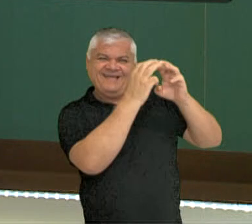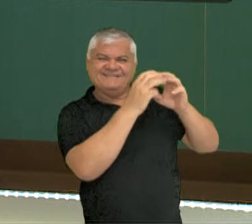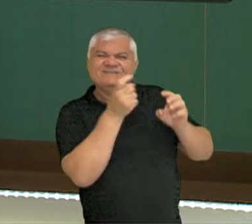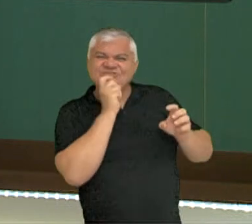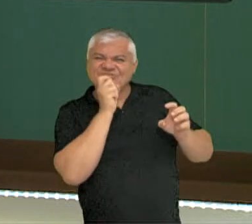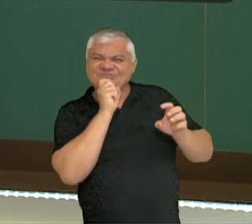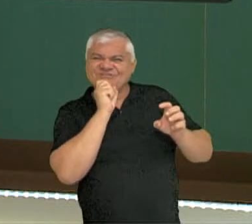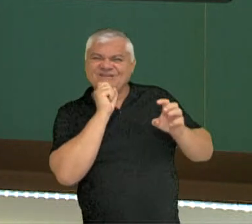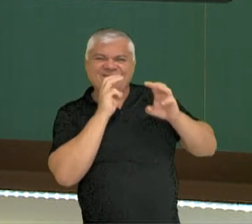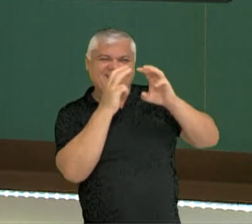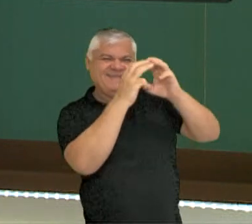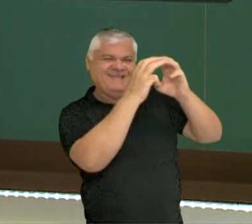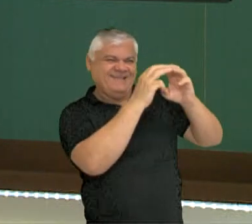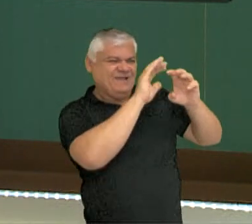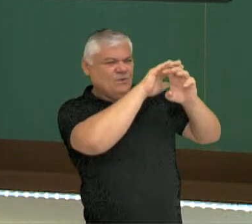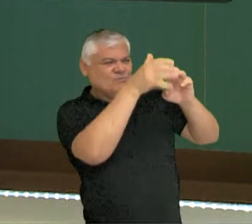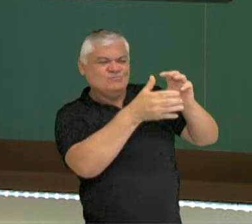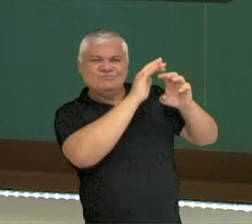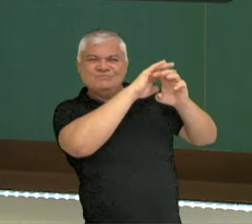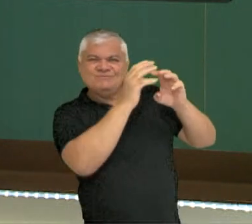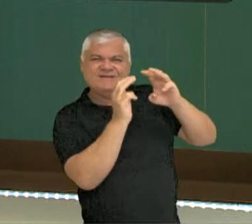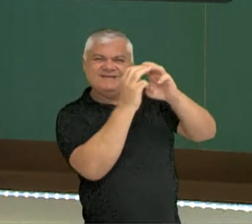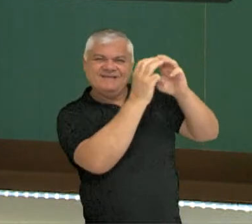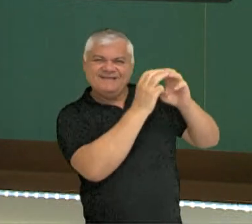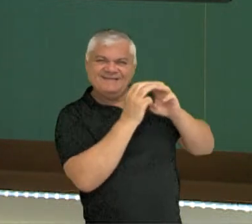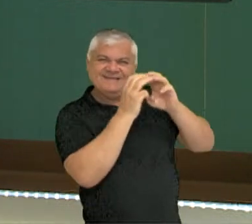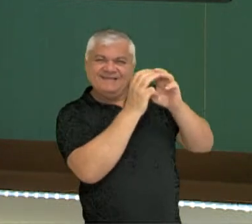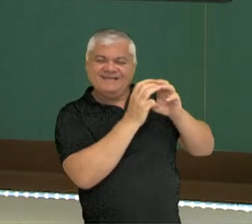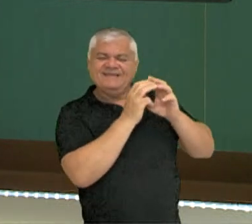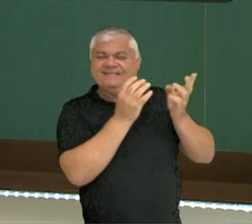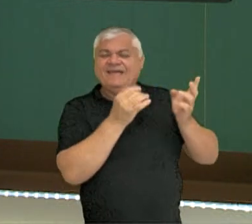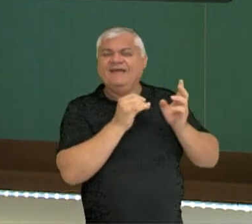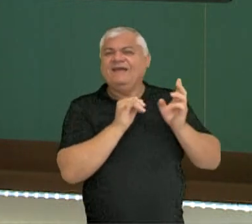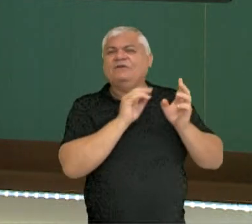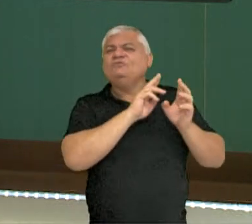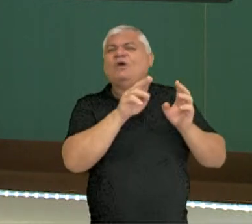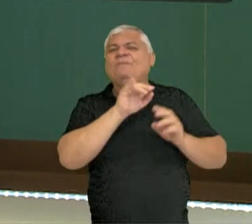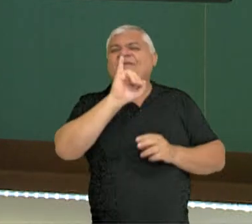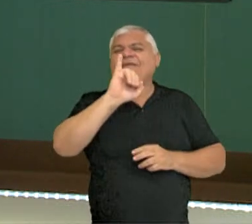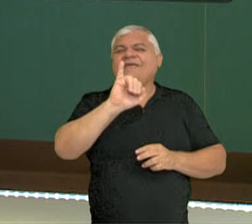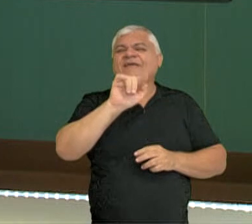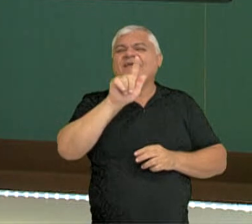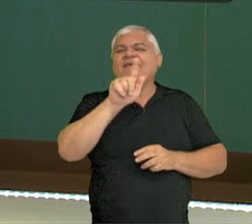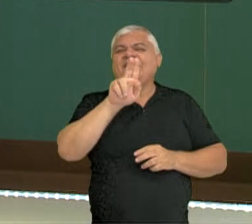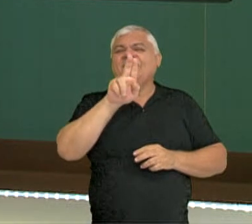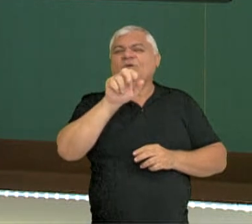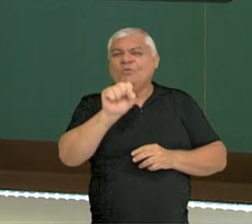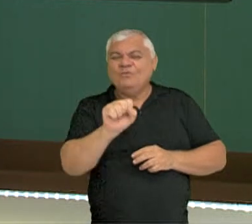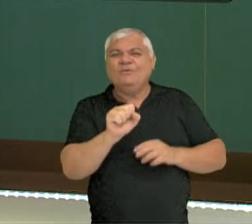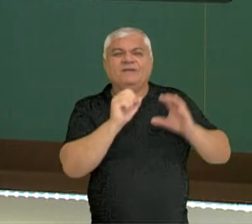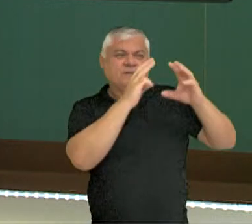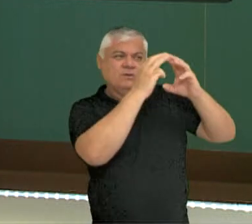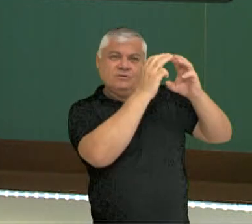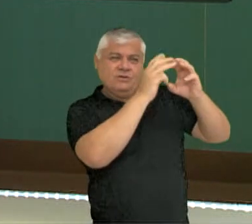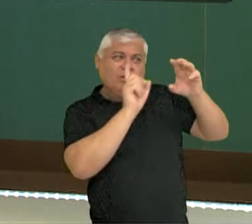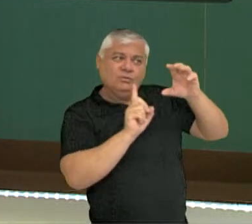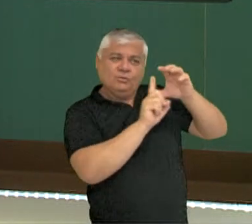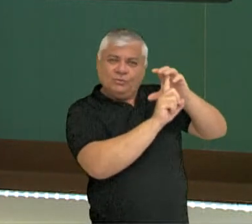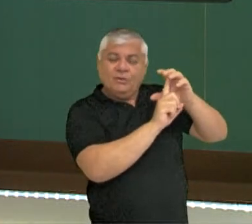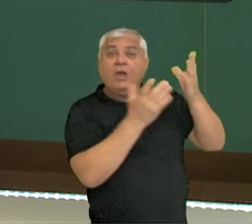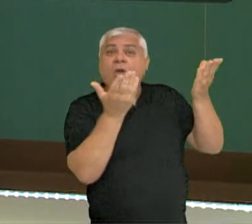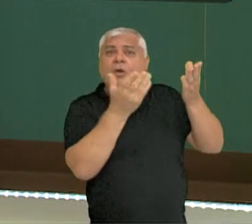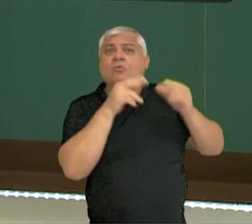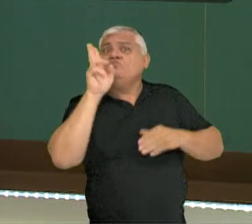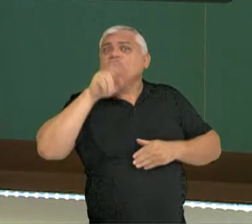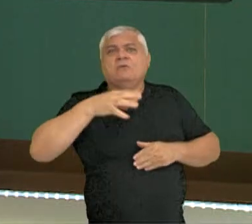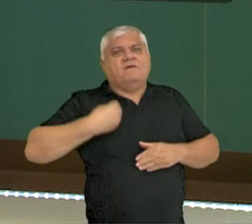de gelo, né, que não são casas, na verdade, são os chamados iglus, são uma espécie de abrigos, e atualmente, inclusive, eles